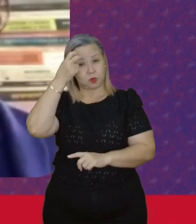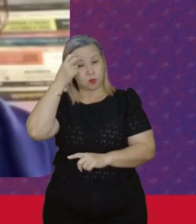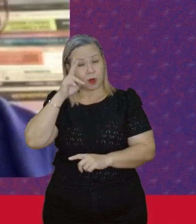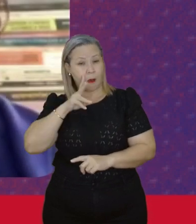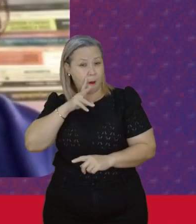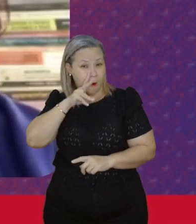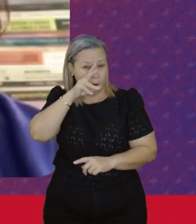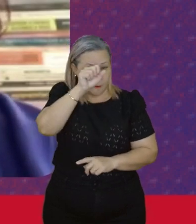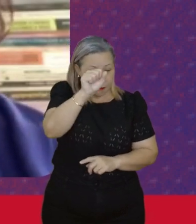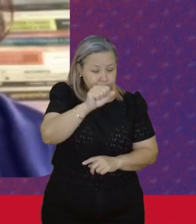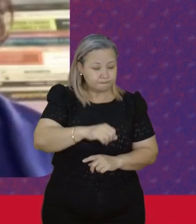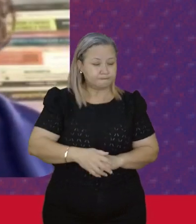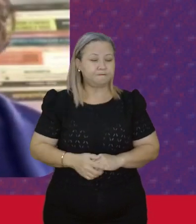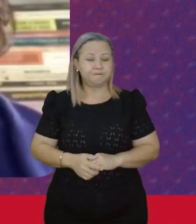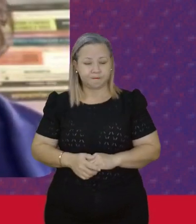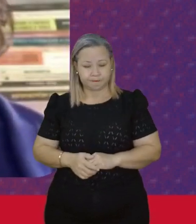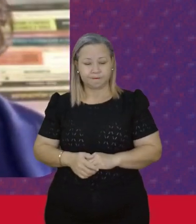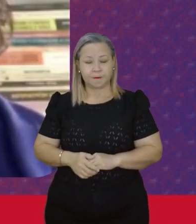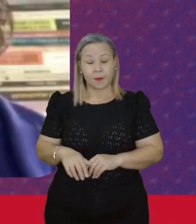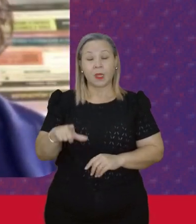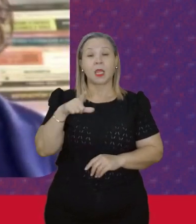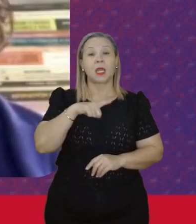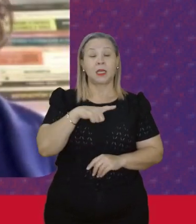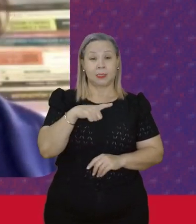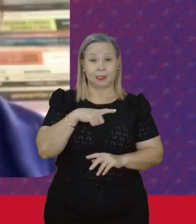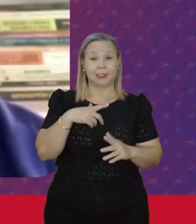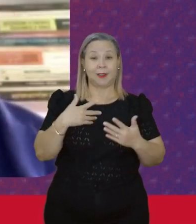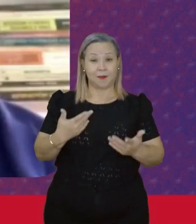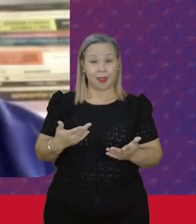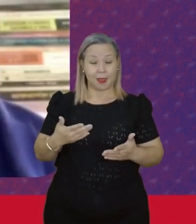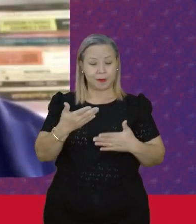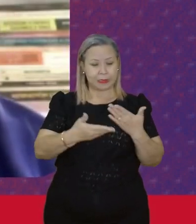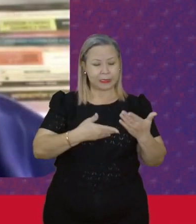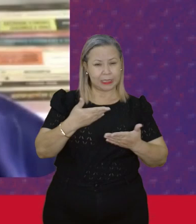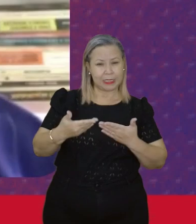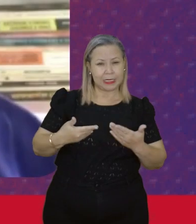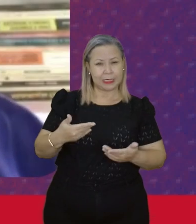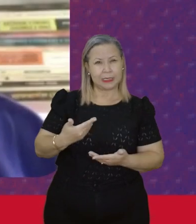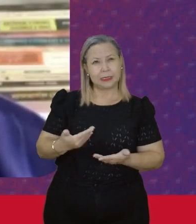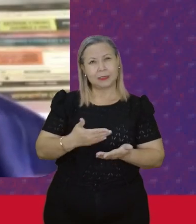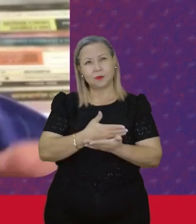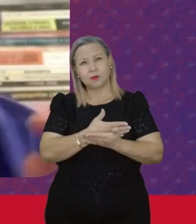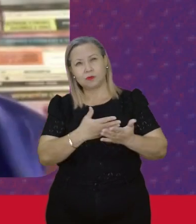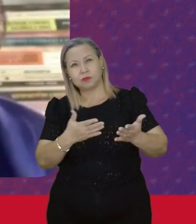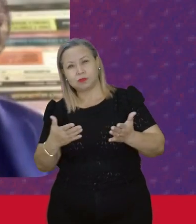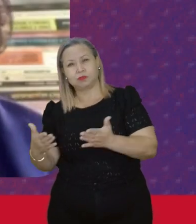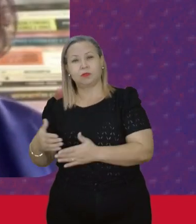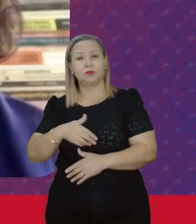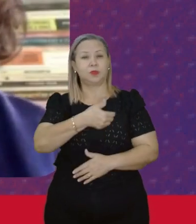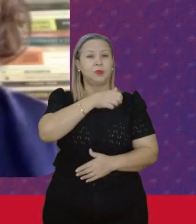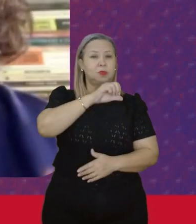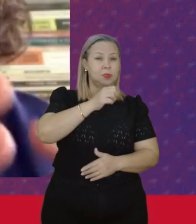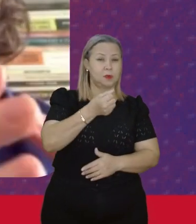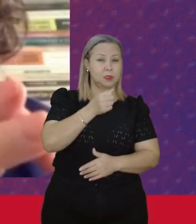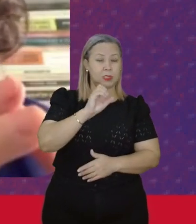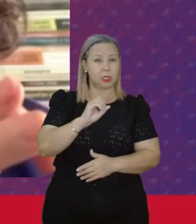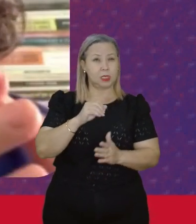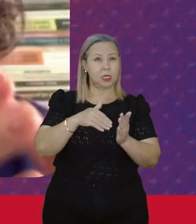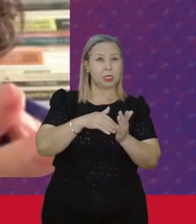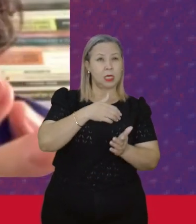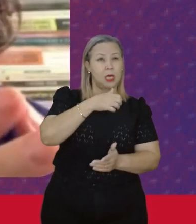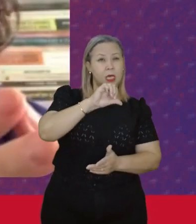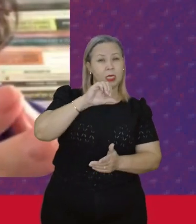fortes. E nós tivemos, entre as décadas de 80 e 90,